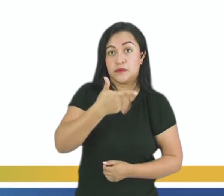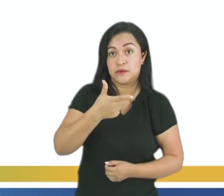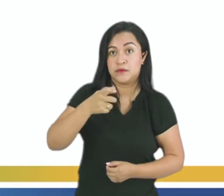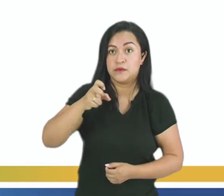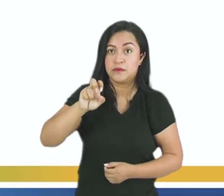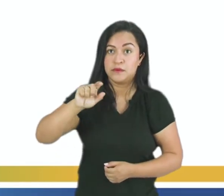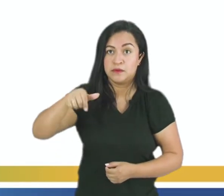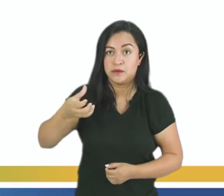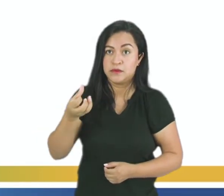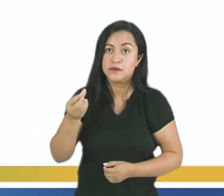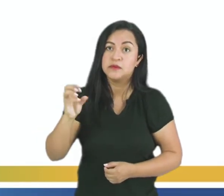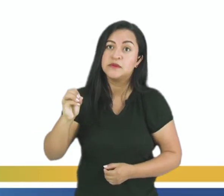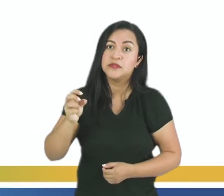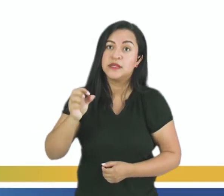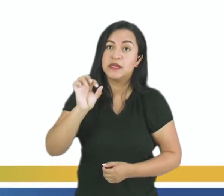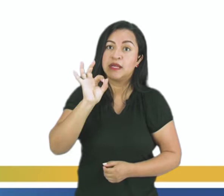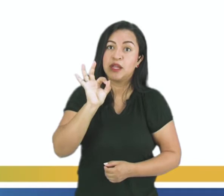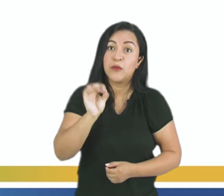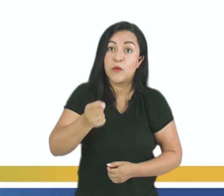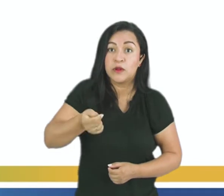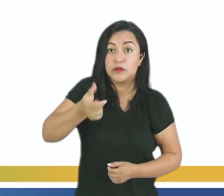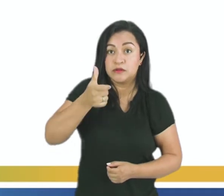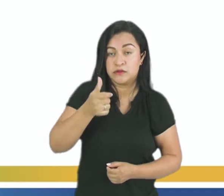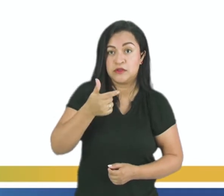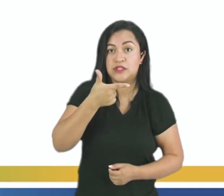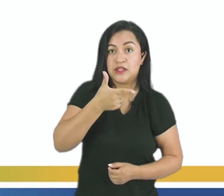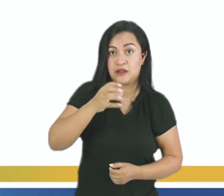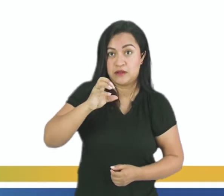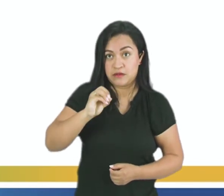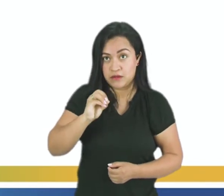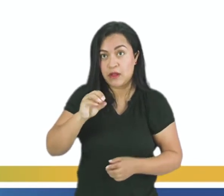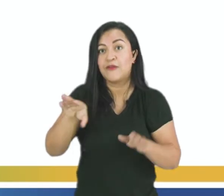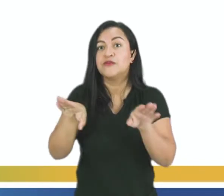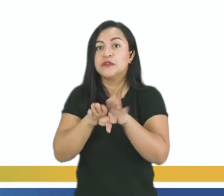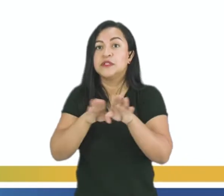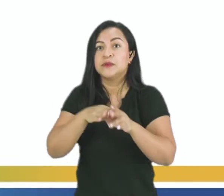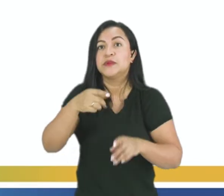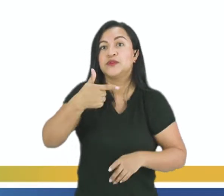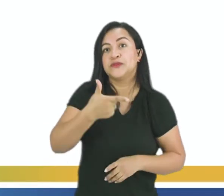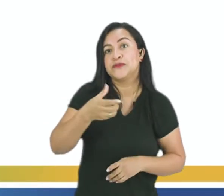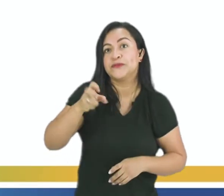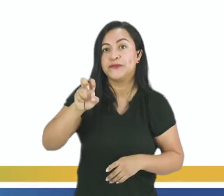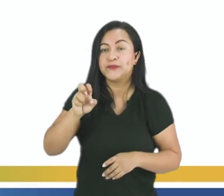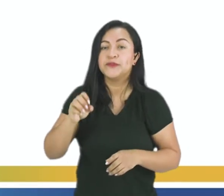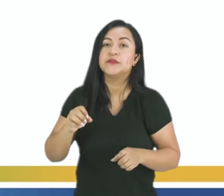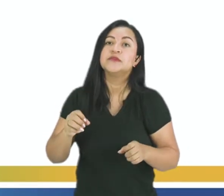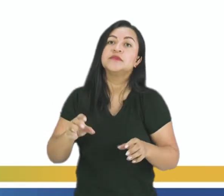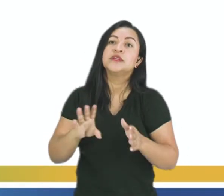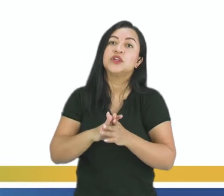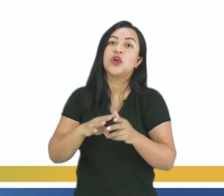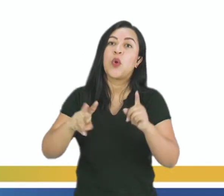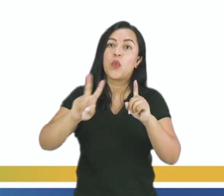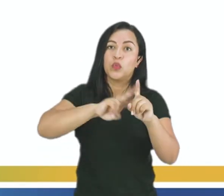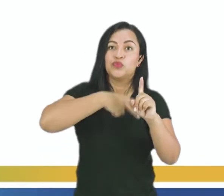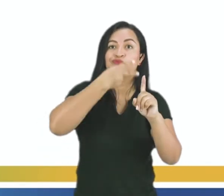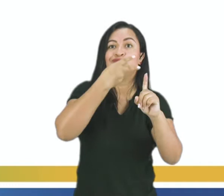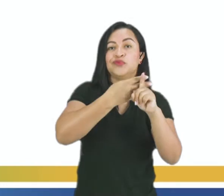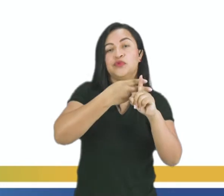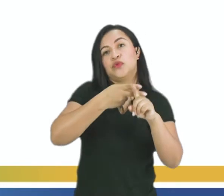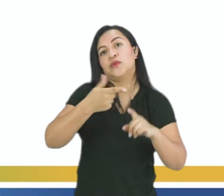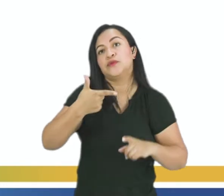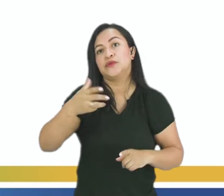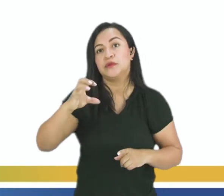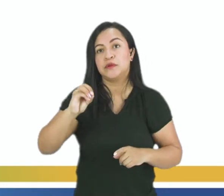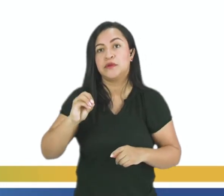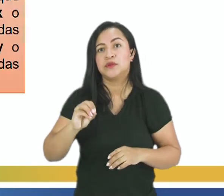moedas de 10 centavos e de 25 centavos. Dado que o número de moedas de 25 centavos é o dobro do número de moedas de 10 centavos,